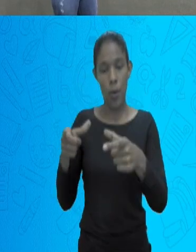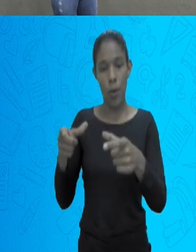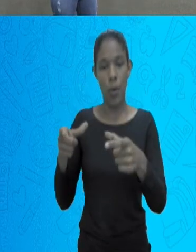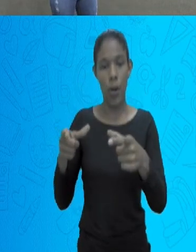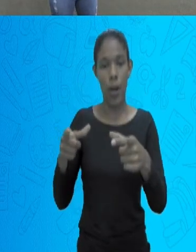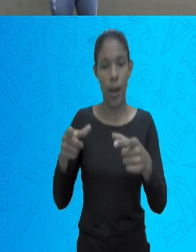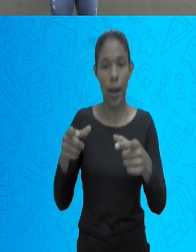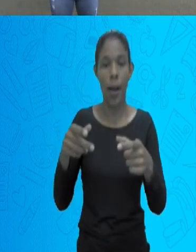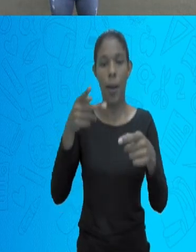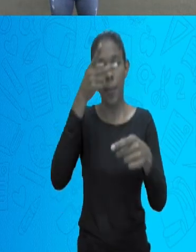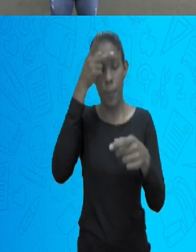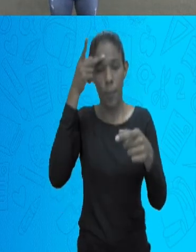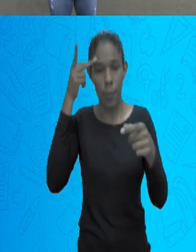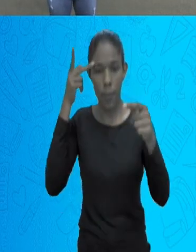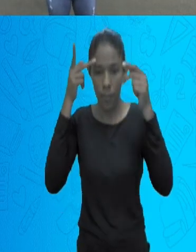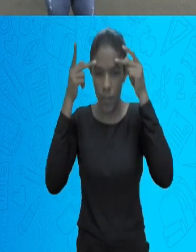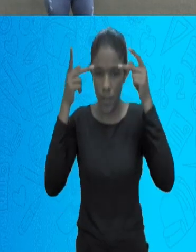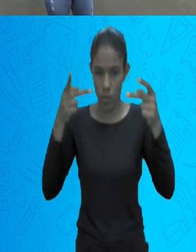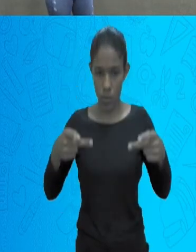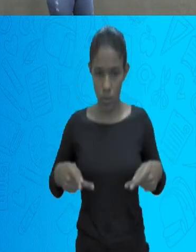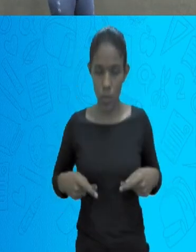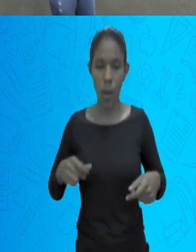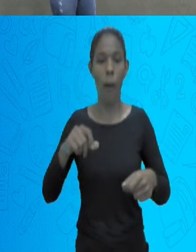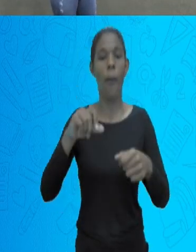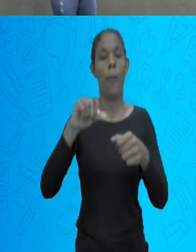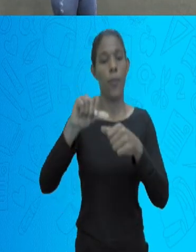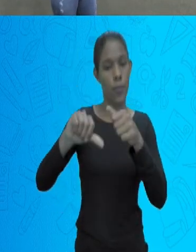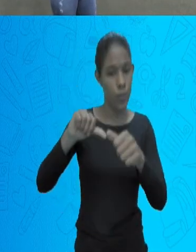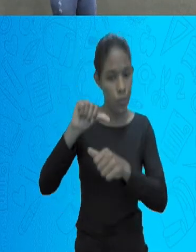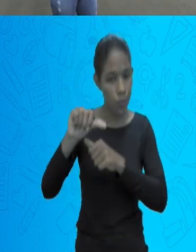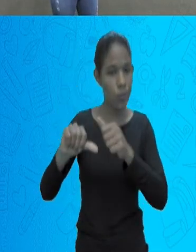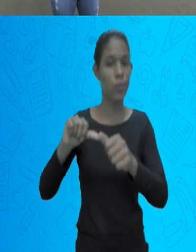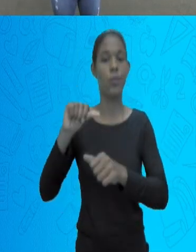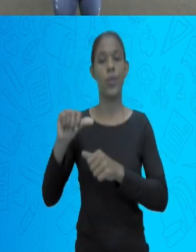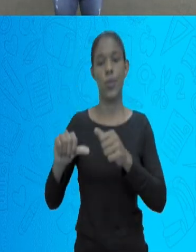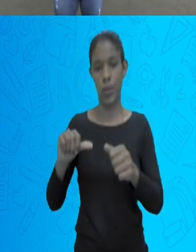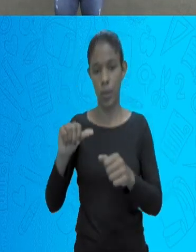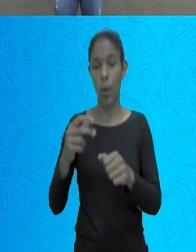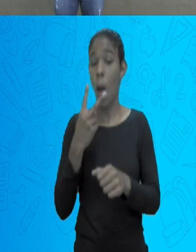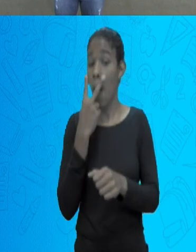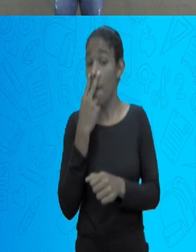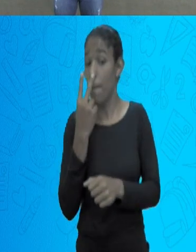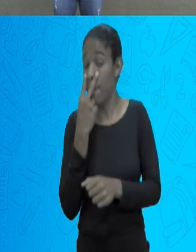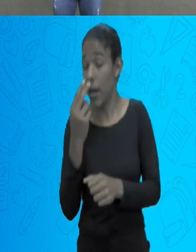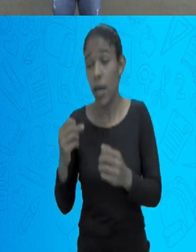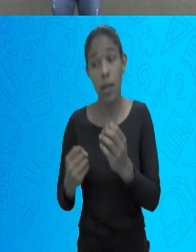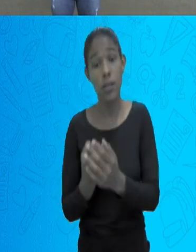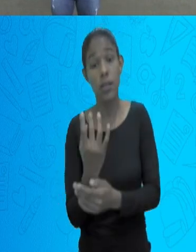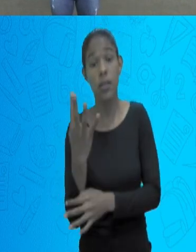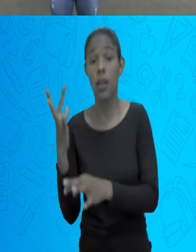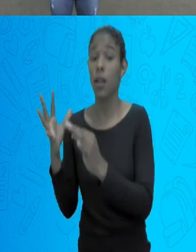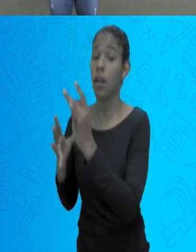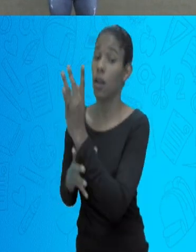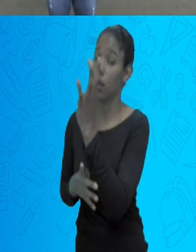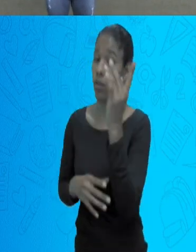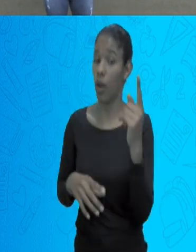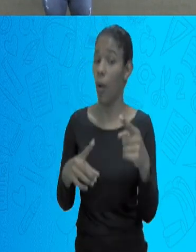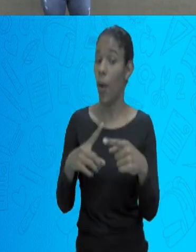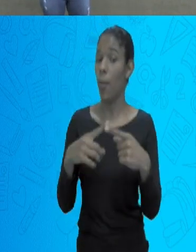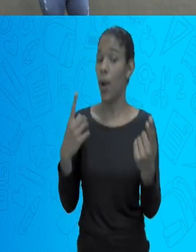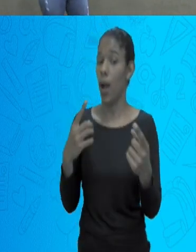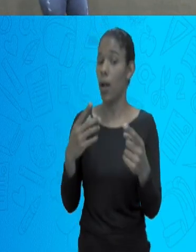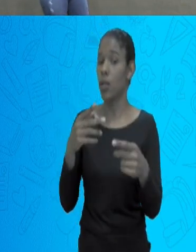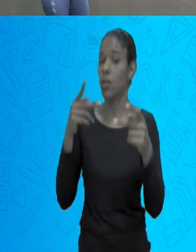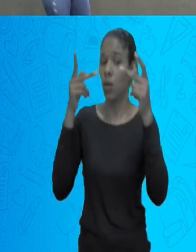foi transformada pelo homem. Essa parte da paisagem não existiria se o homem não tivesse feito uma